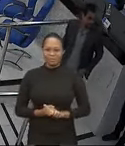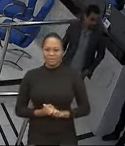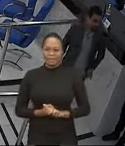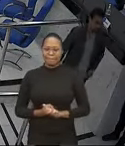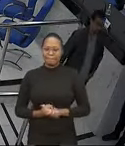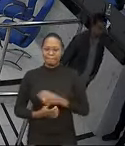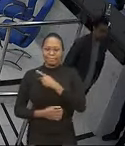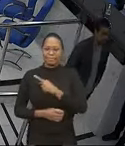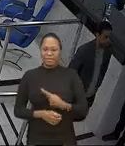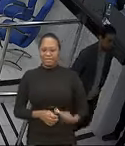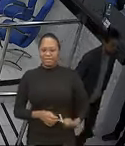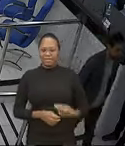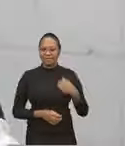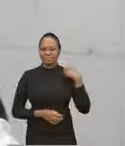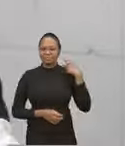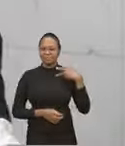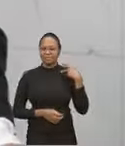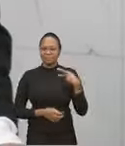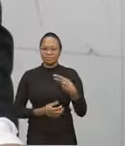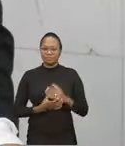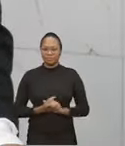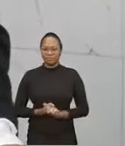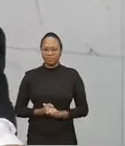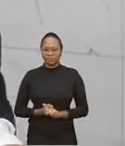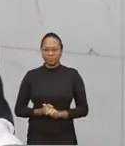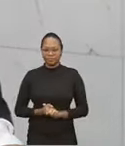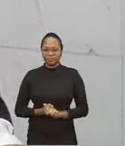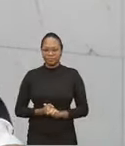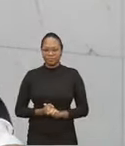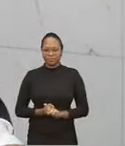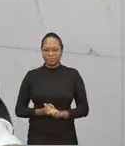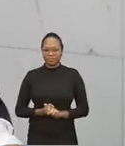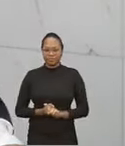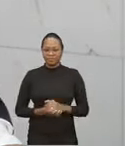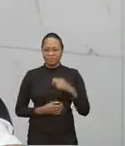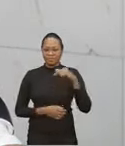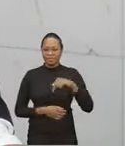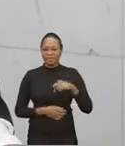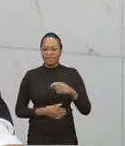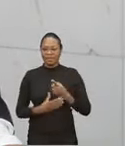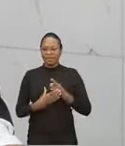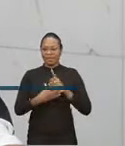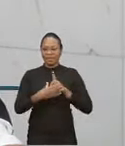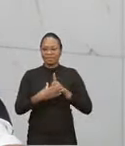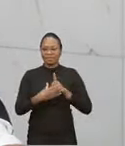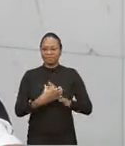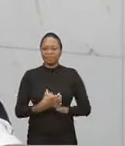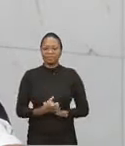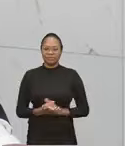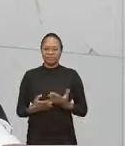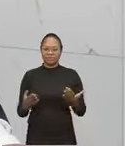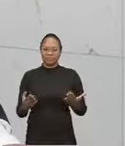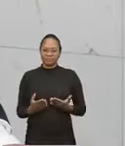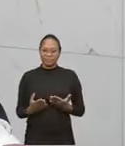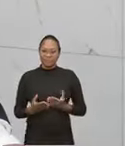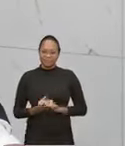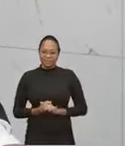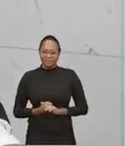Senhor presidente, senhores vereadores, venho a esta tribuna nesse momento